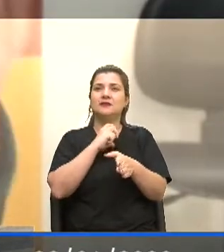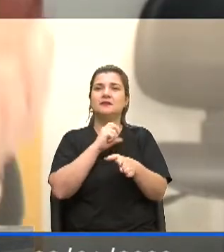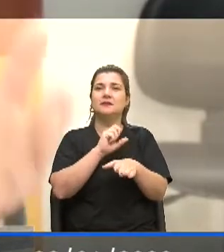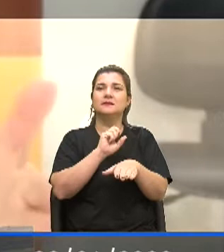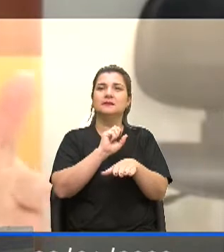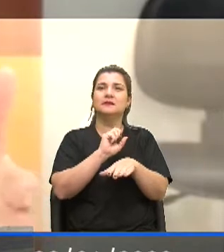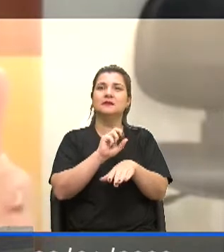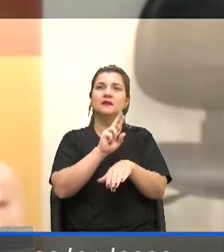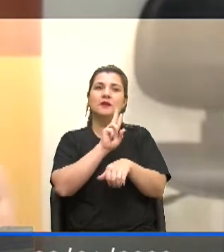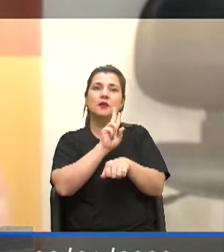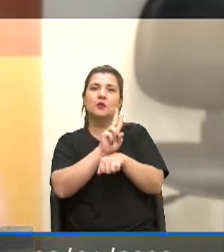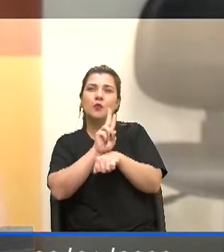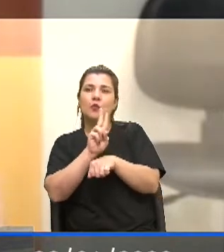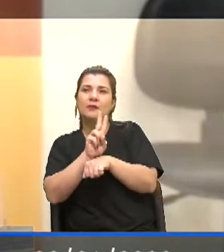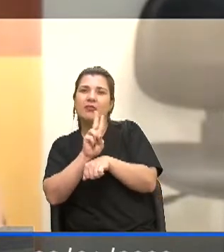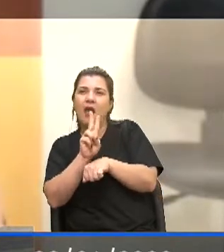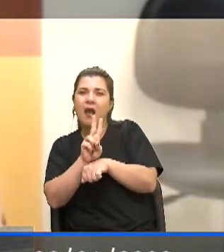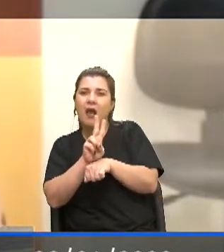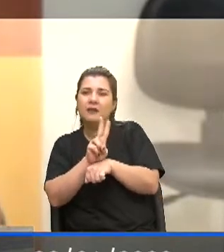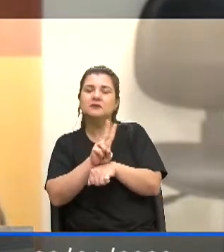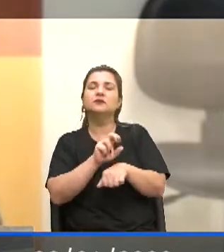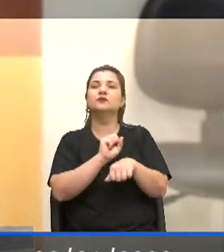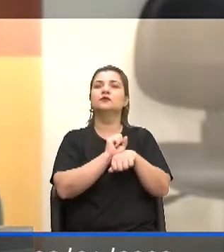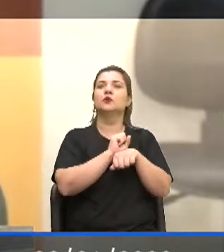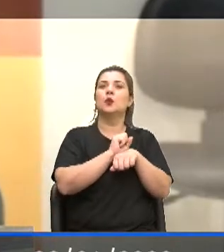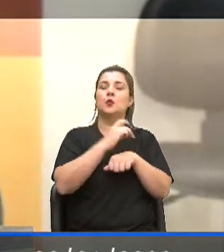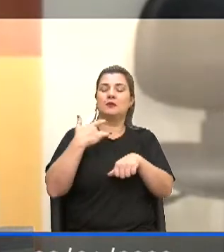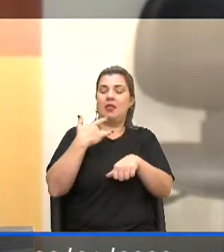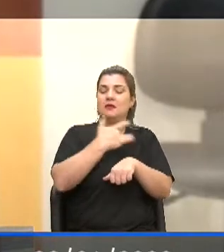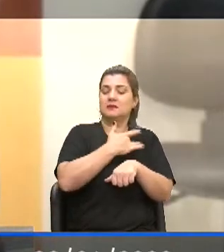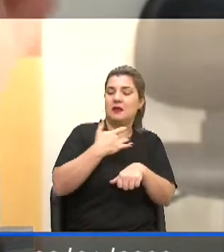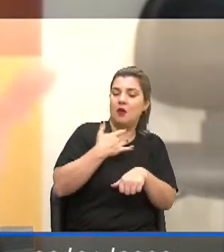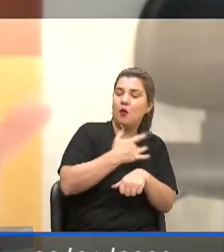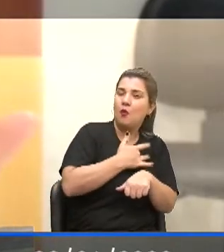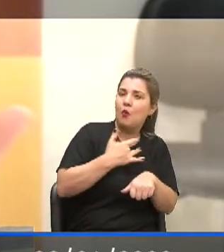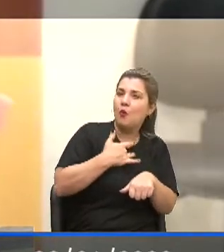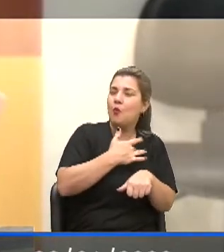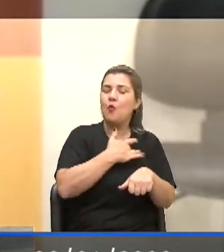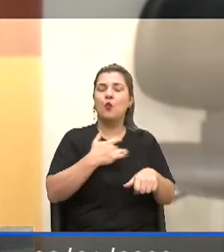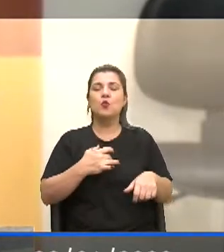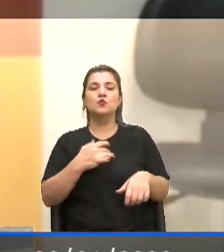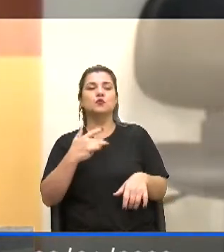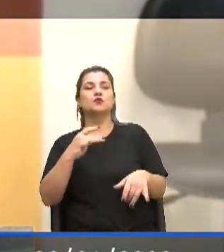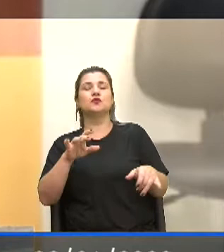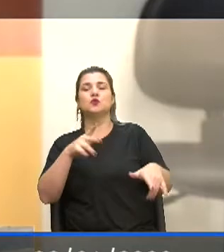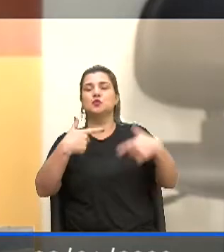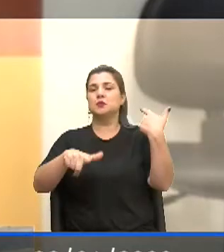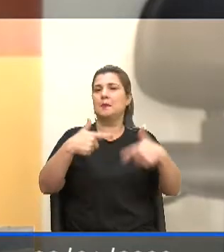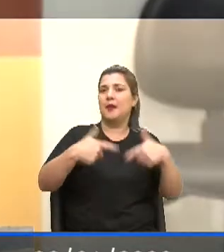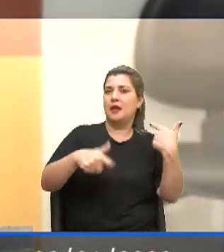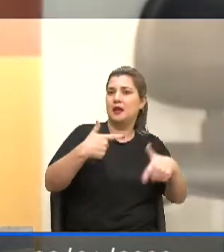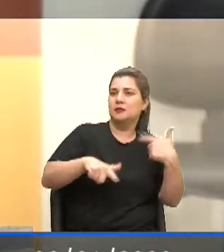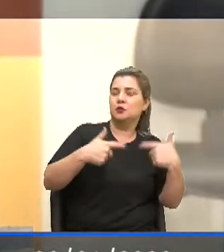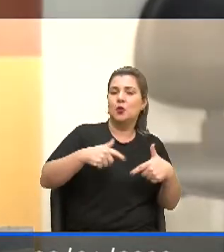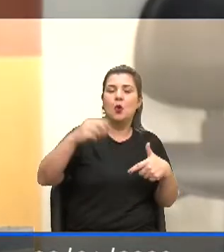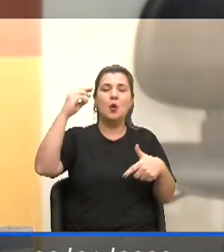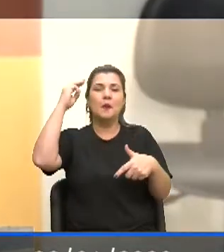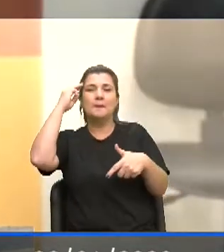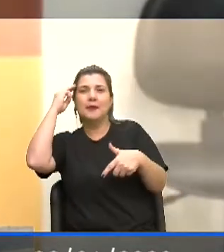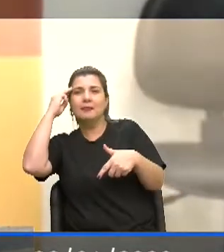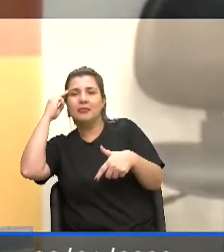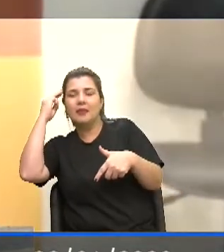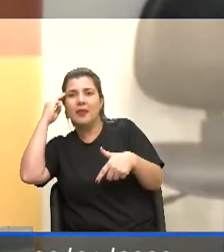Vigilância sanitária, vigilância ambiental, saúde do trabalhador e vigilância